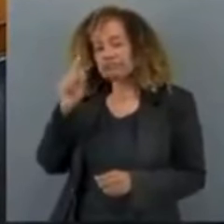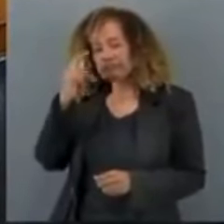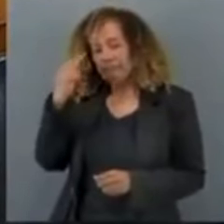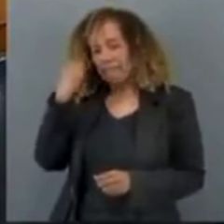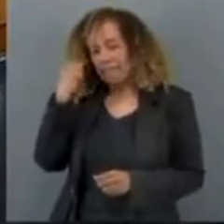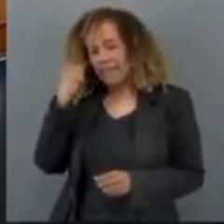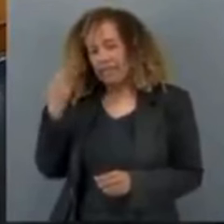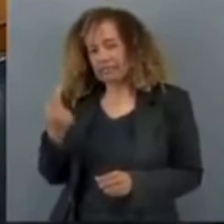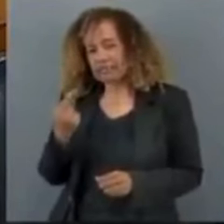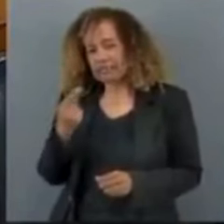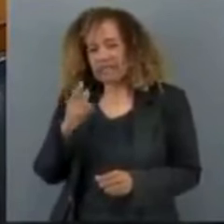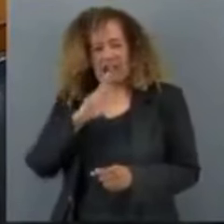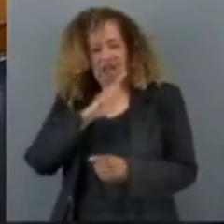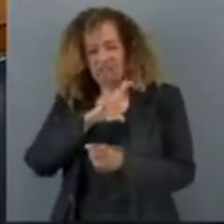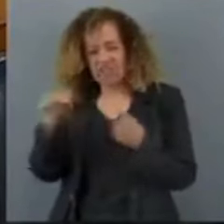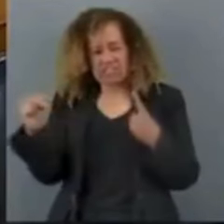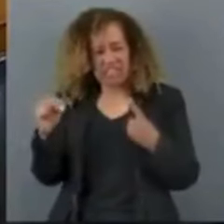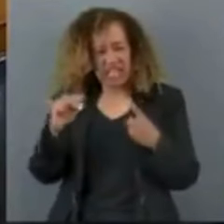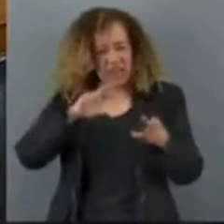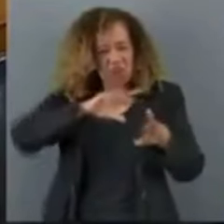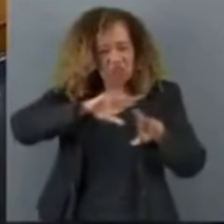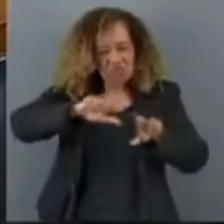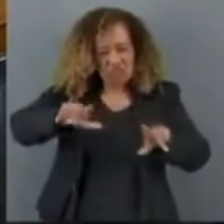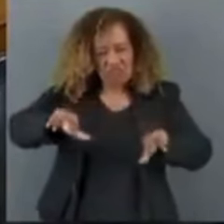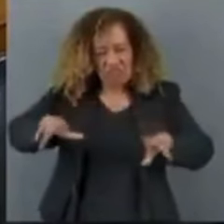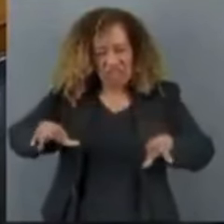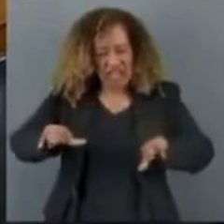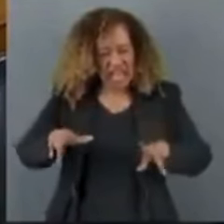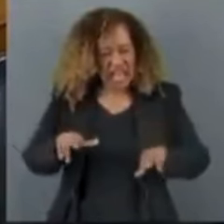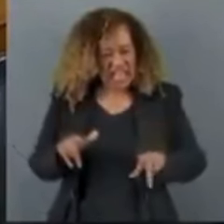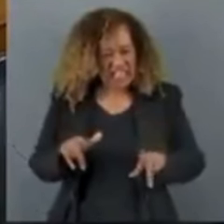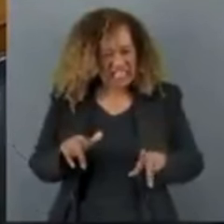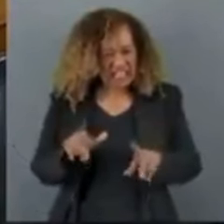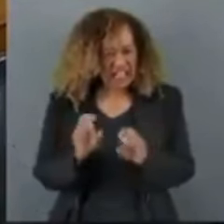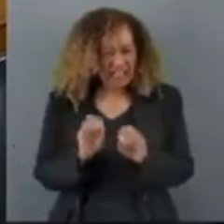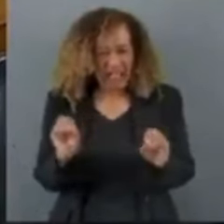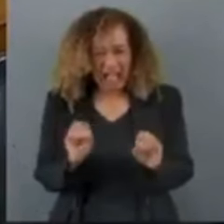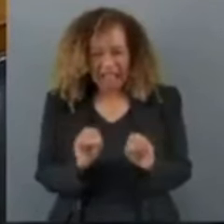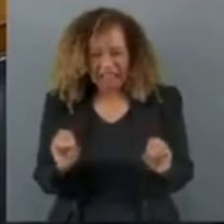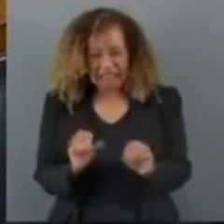que não venceram a adversidade e a diferença,